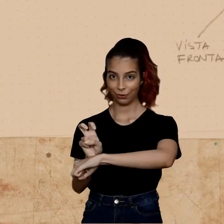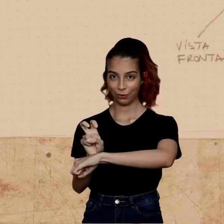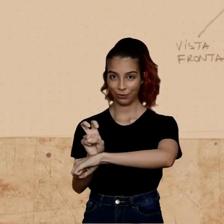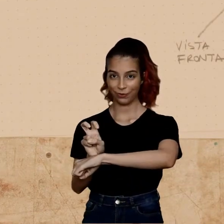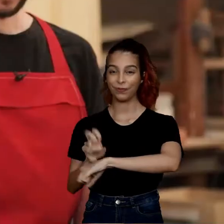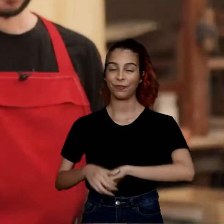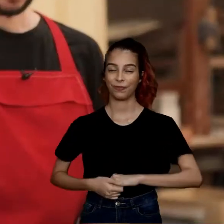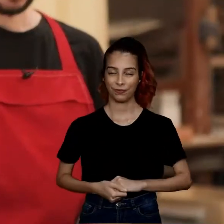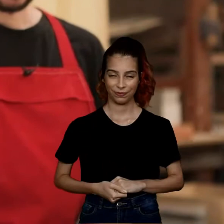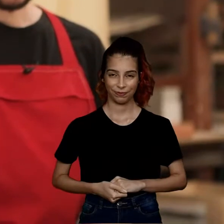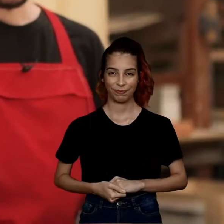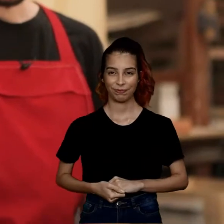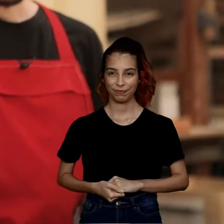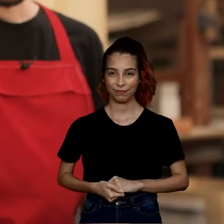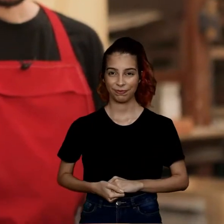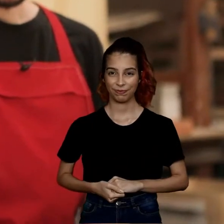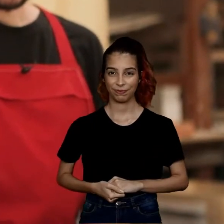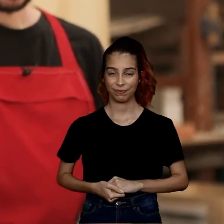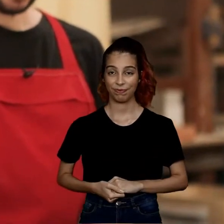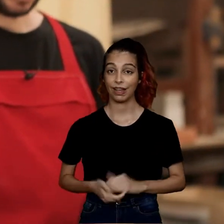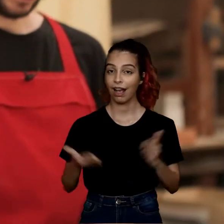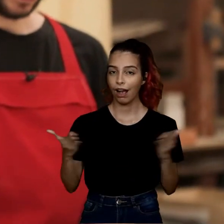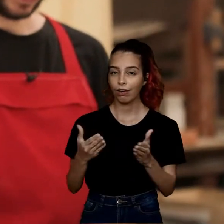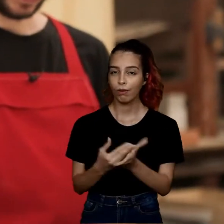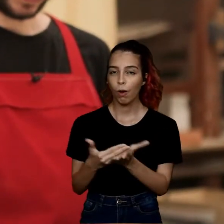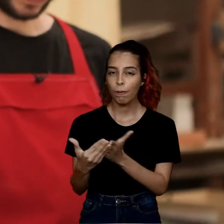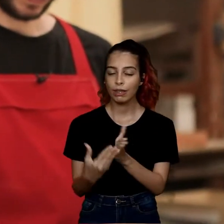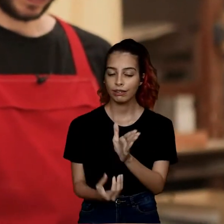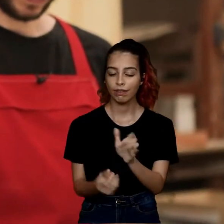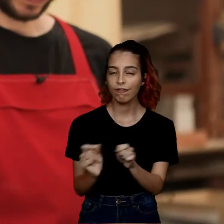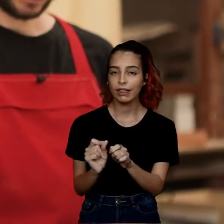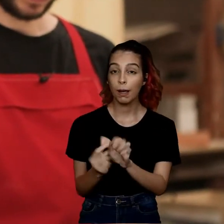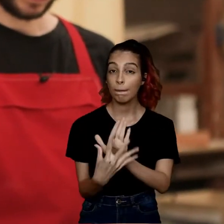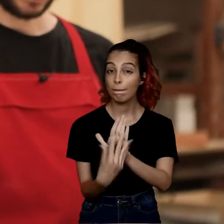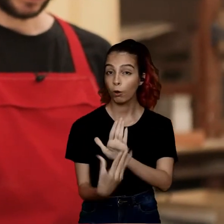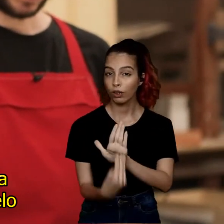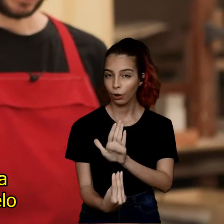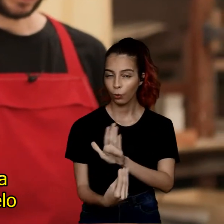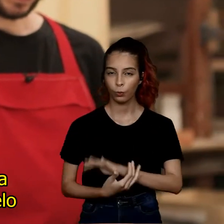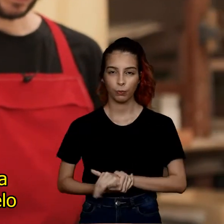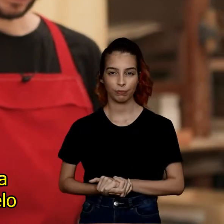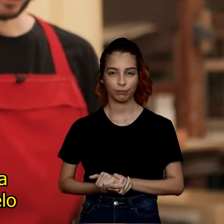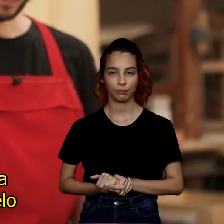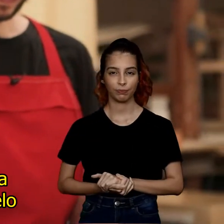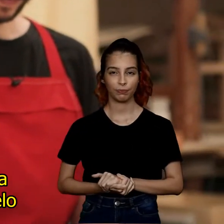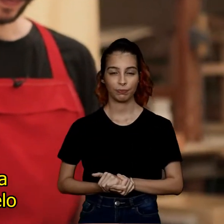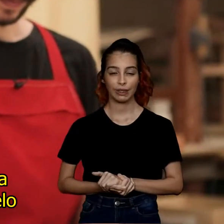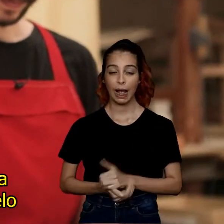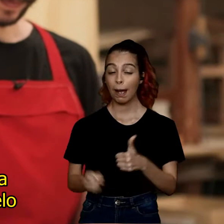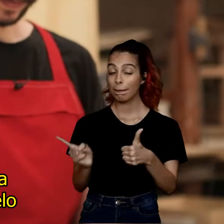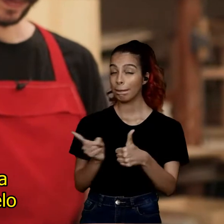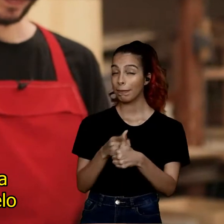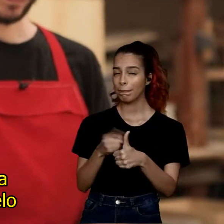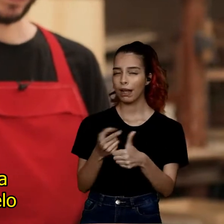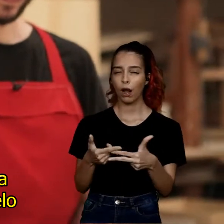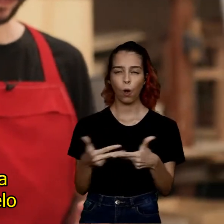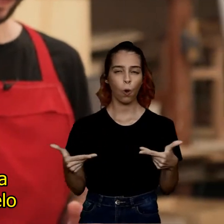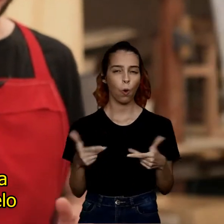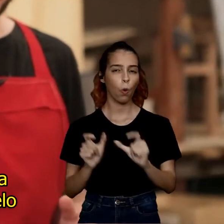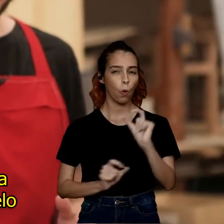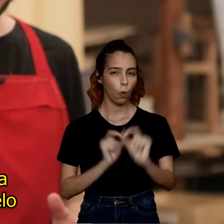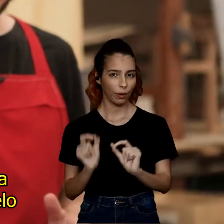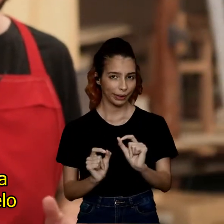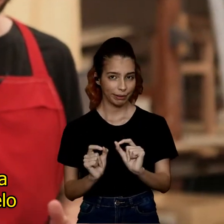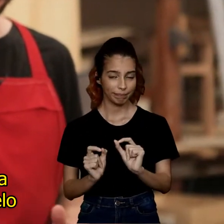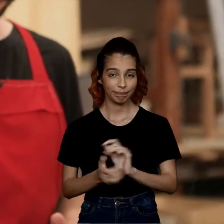5. E agora a gente vai começar a fazer o nosso modelo. A primeira coisa que a gente pensa quando a